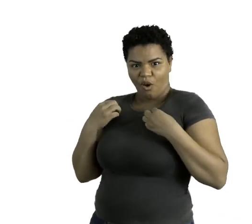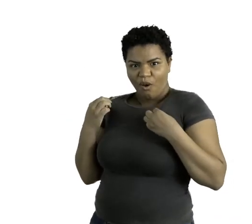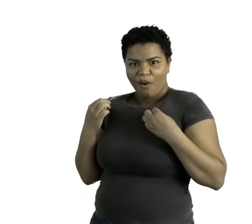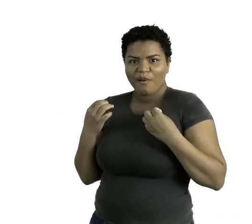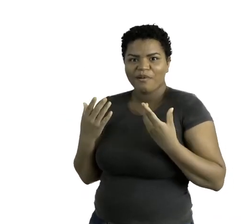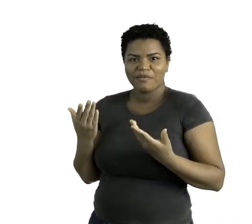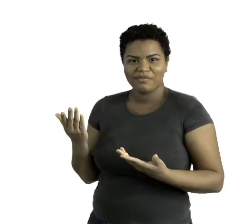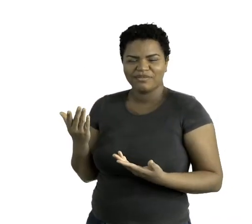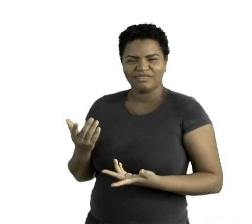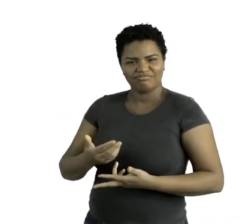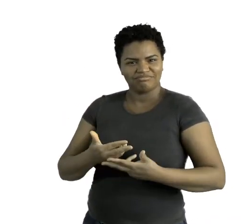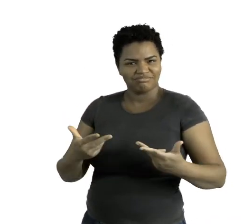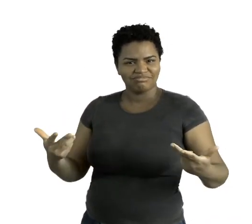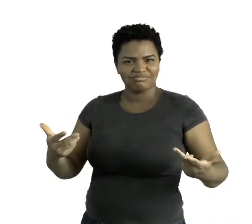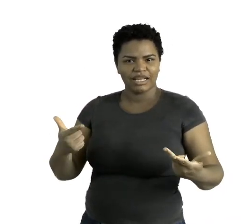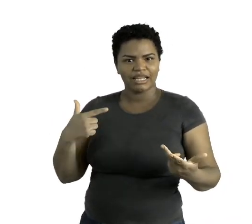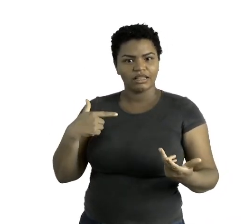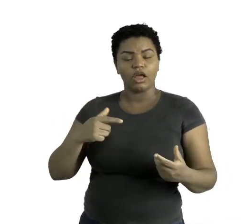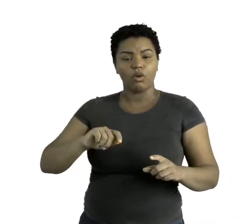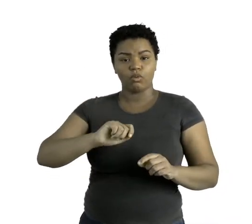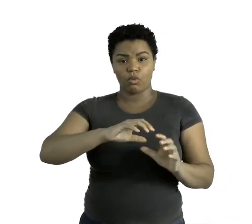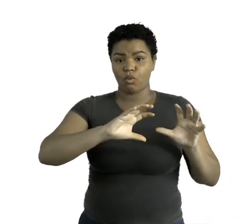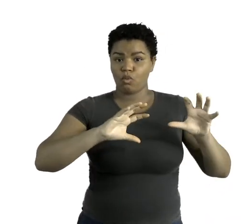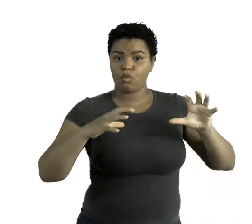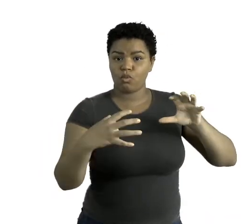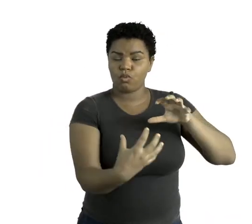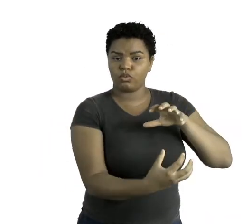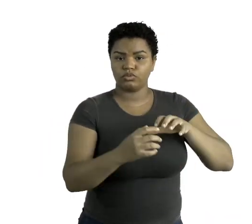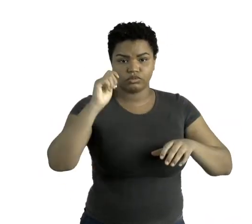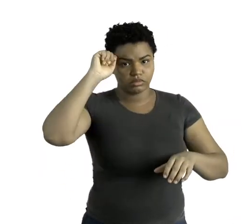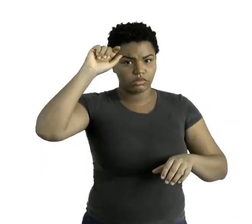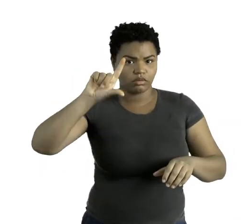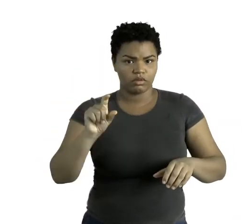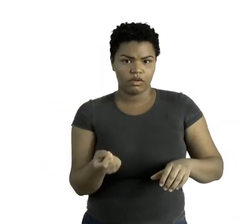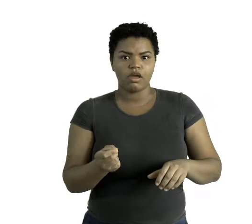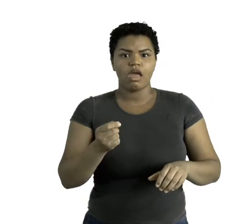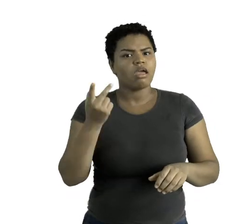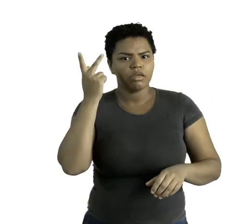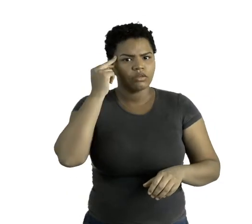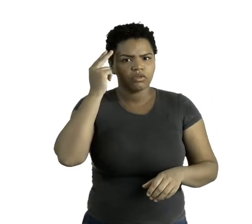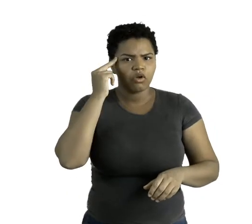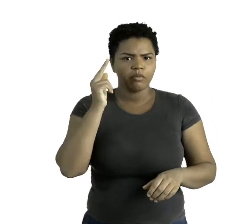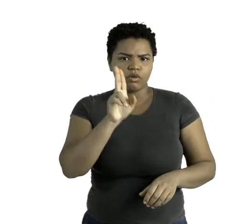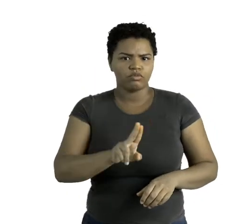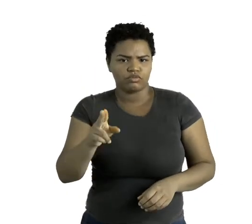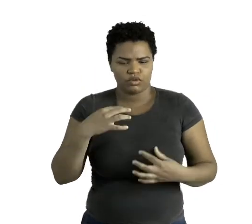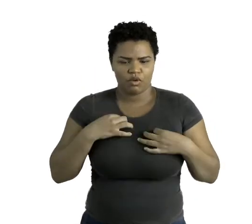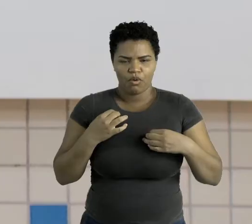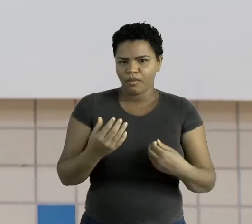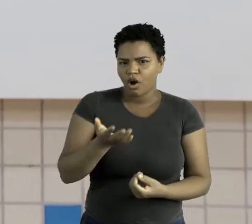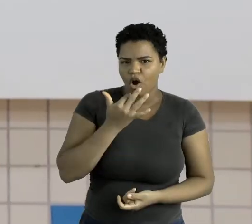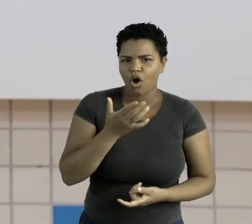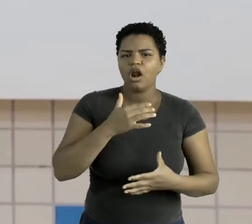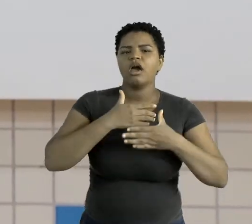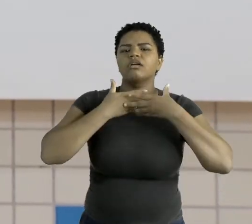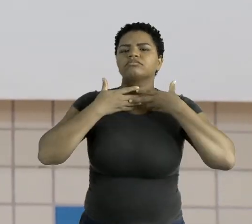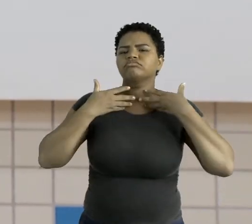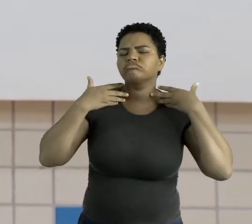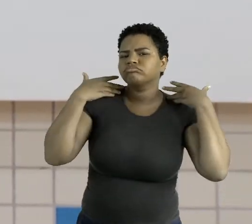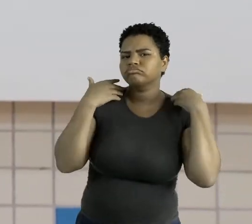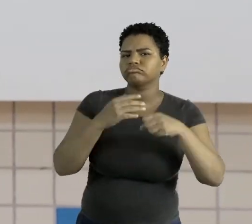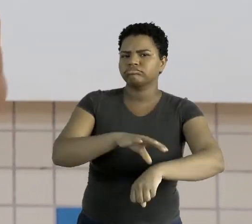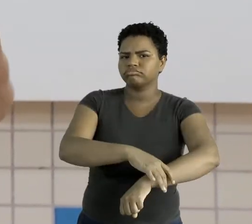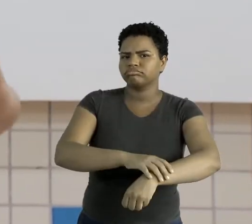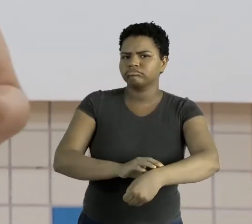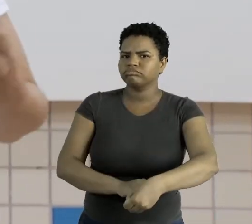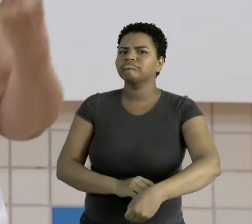Porque no continente africano é muito comum eles usarem roupas muito coloridas, muito colares, muitas pulseiras.